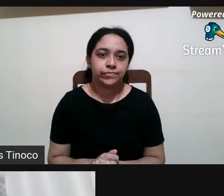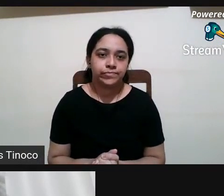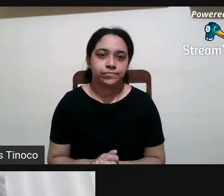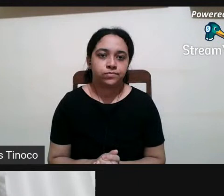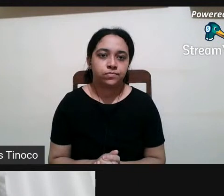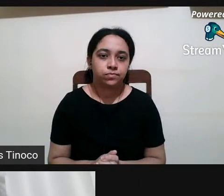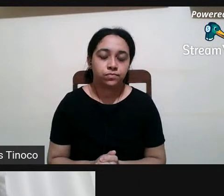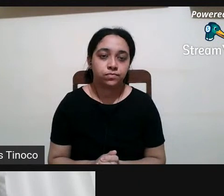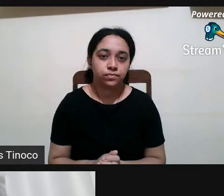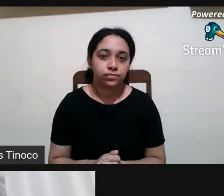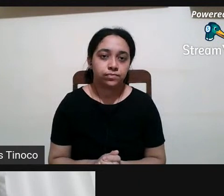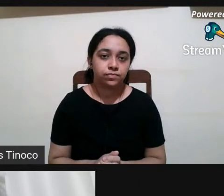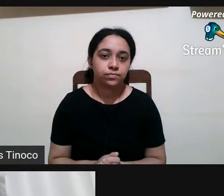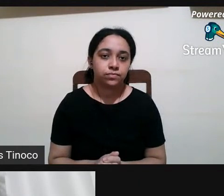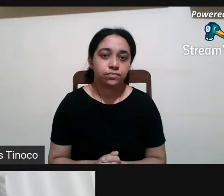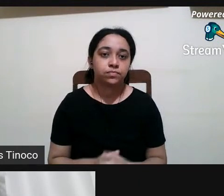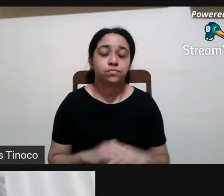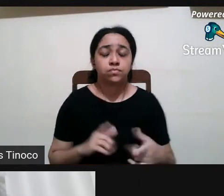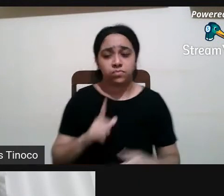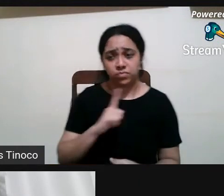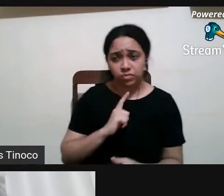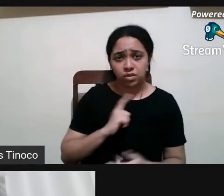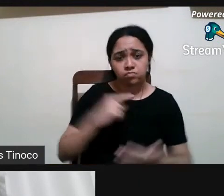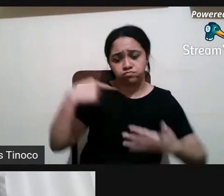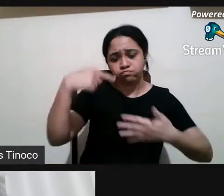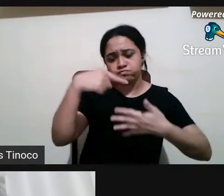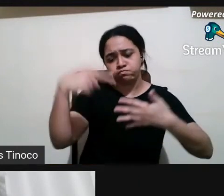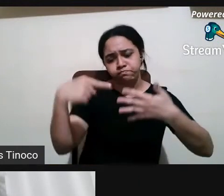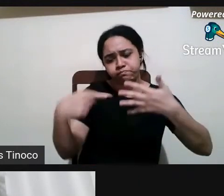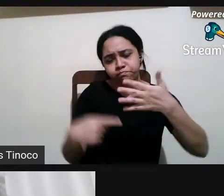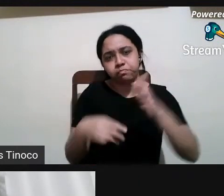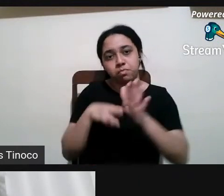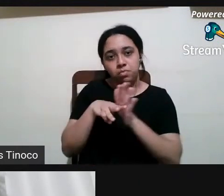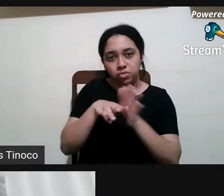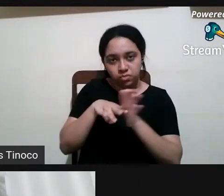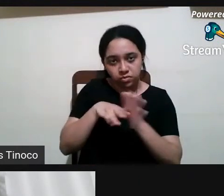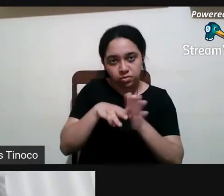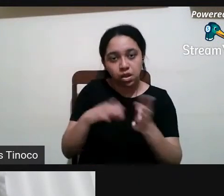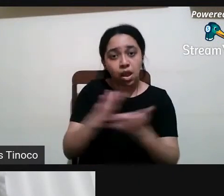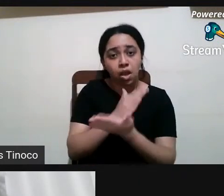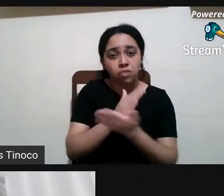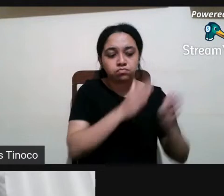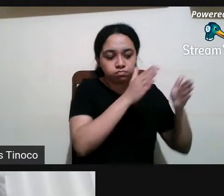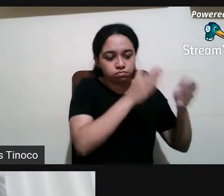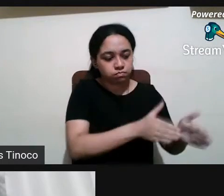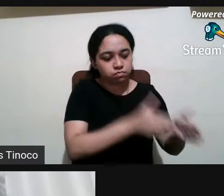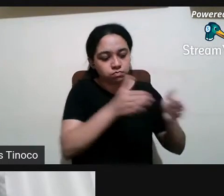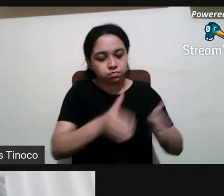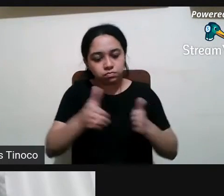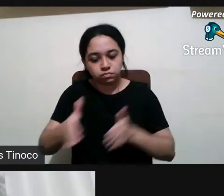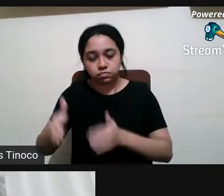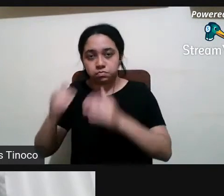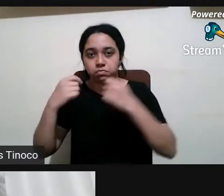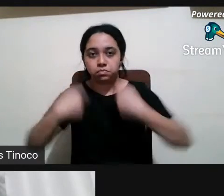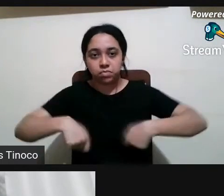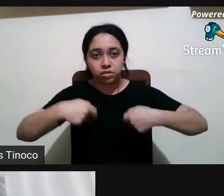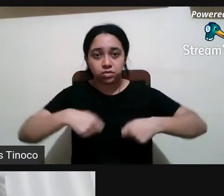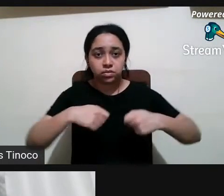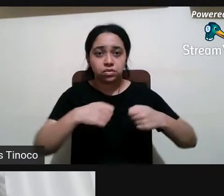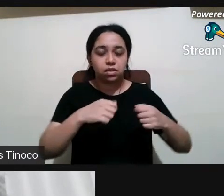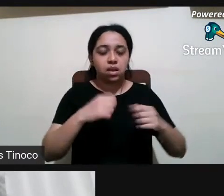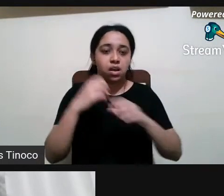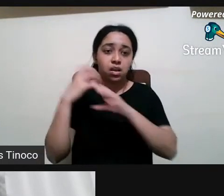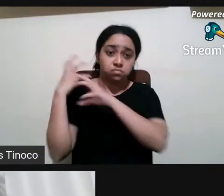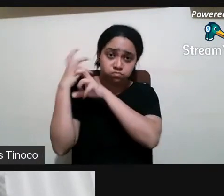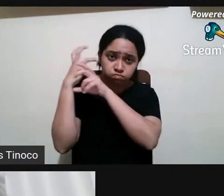assim? Existem ainda uma série de metodologias, inclusive alguns protocolos ainda têm saído umas revisões